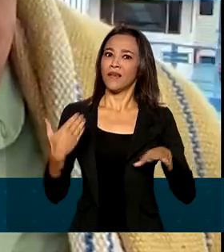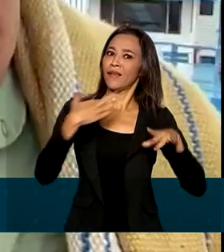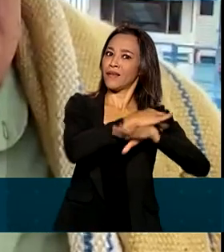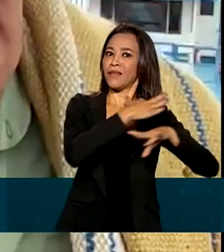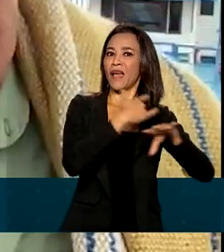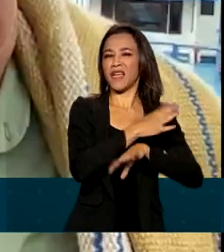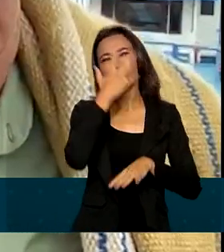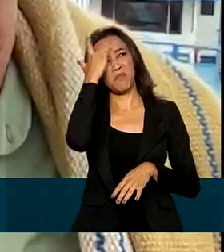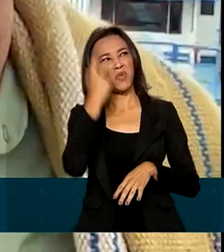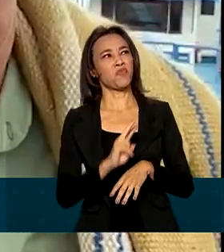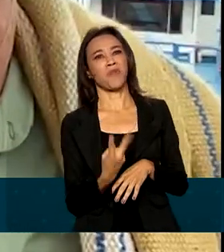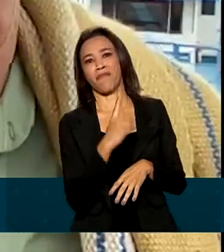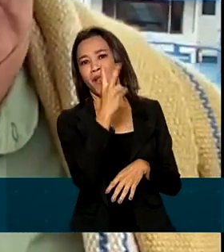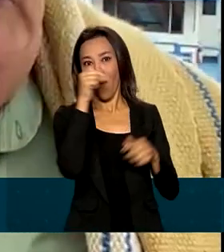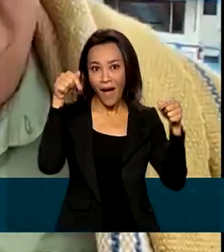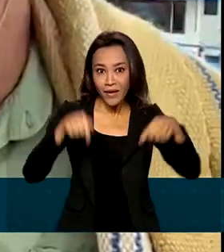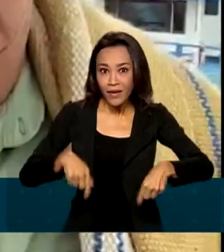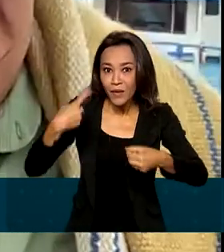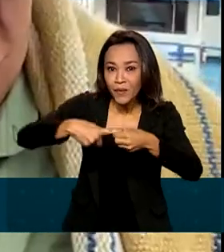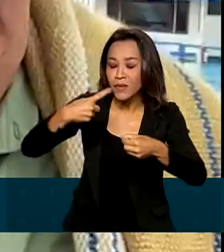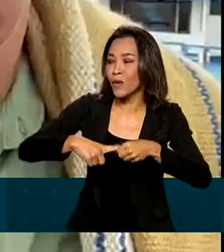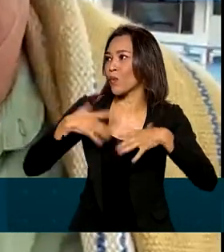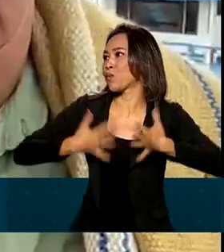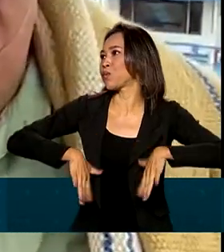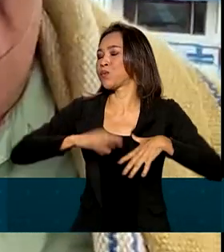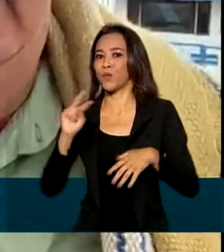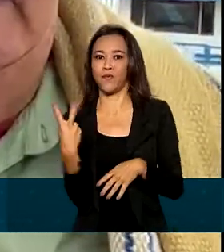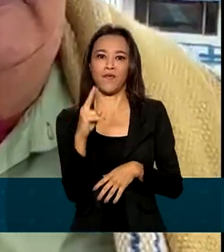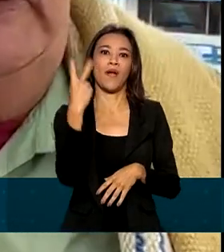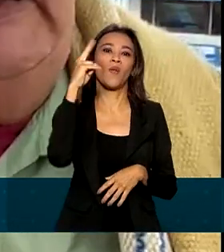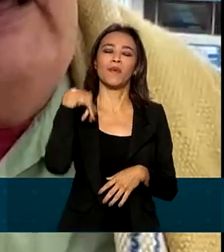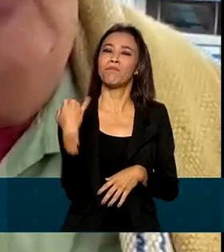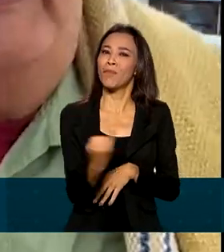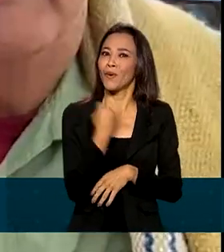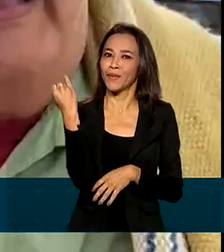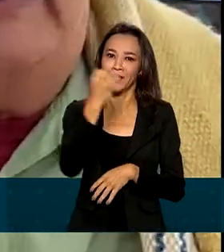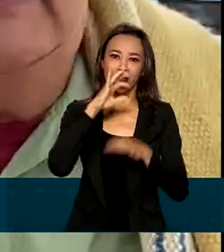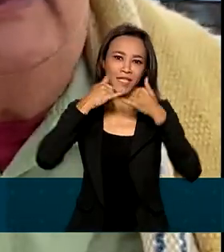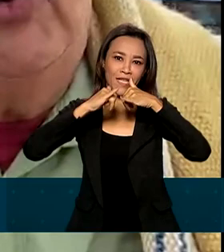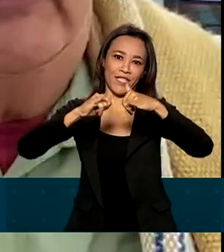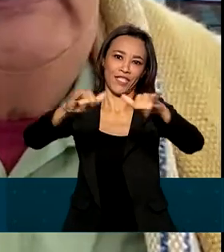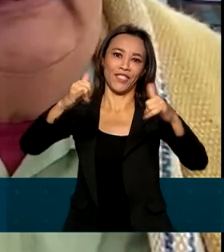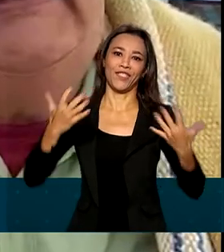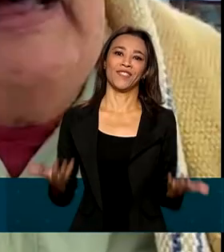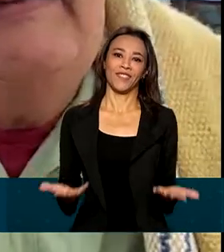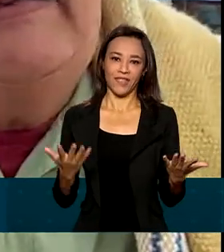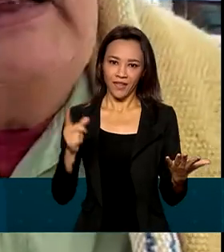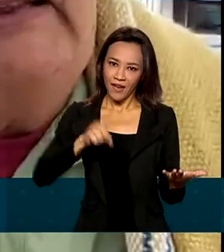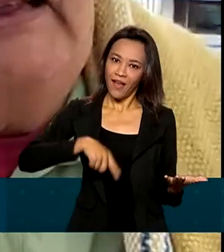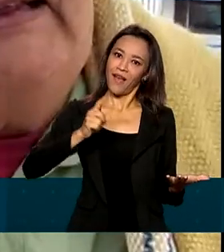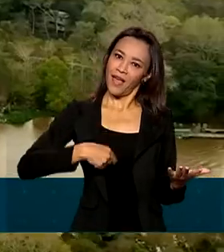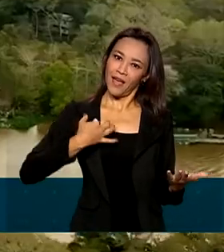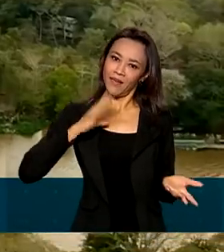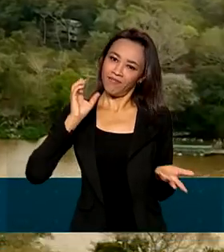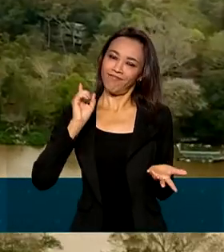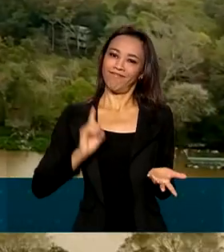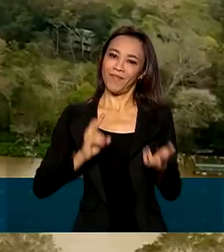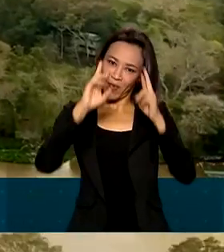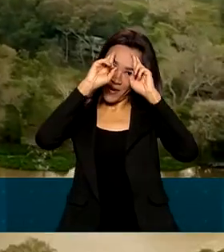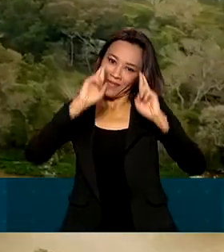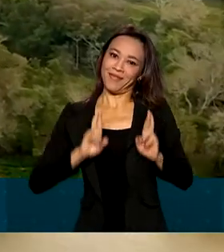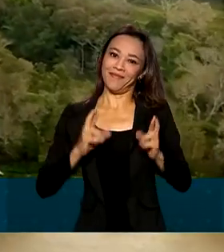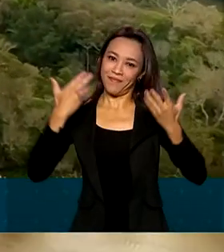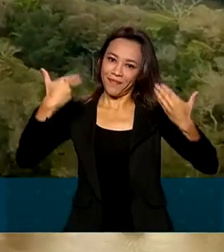dá valor, aqui nós damos muito valor, é uma coisa importantíssima, né? É um resgate da nossa dignidade cidadã. O